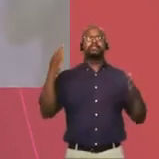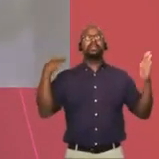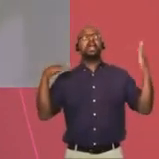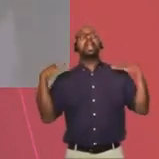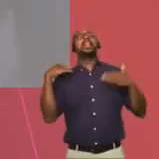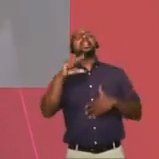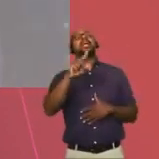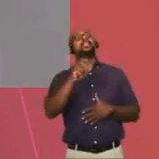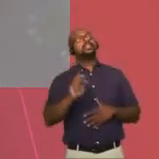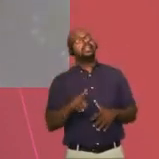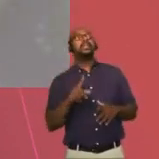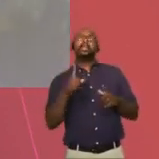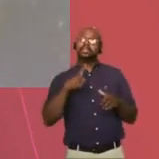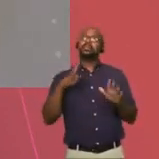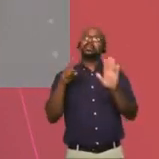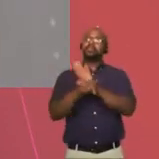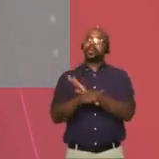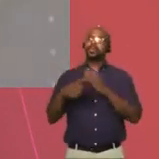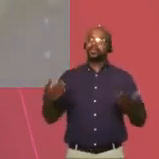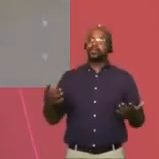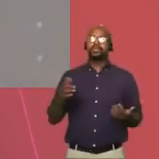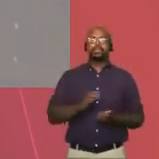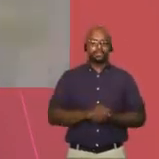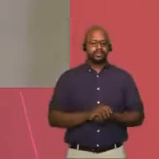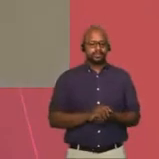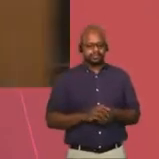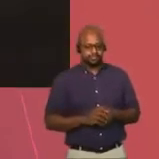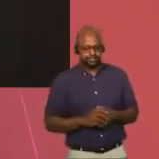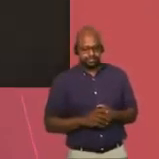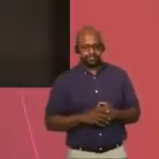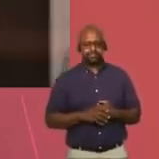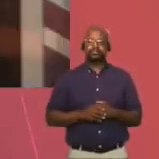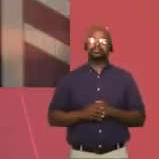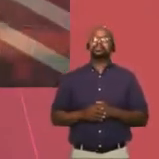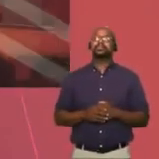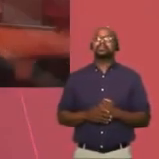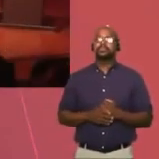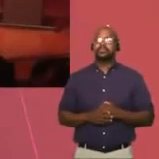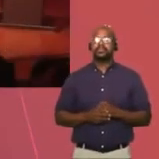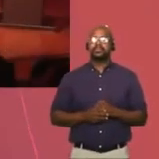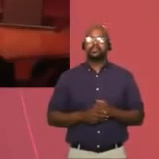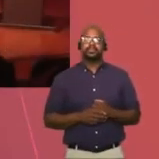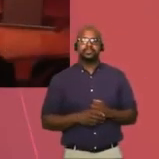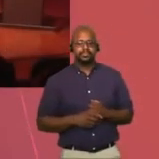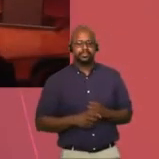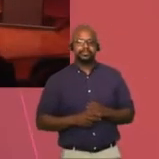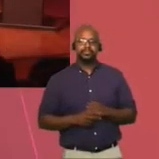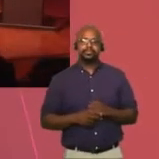tanto é que temos perguntas deixa eu abrir aqui ó